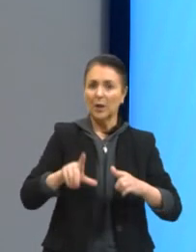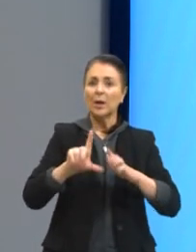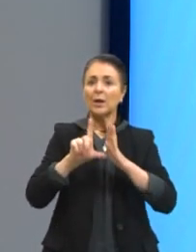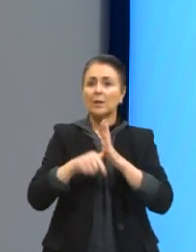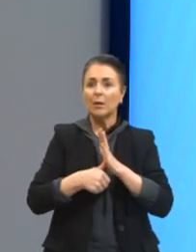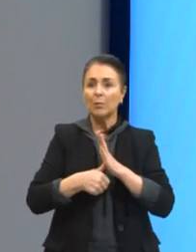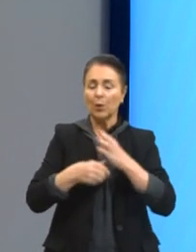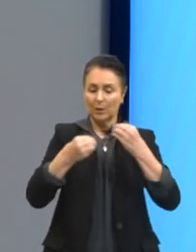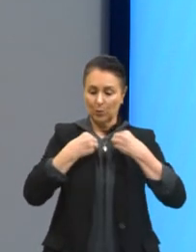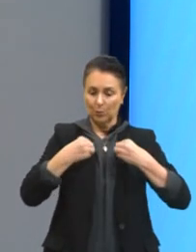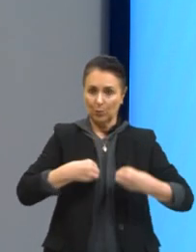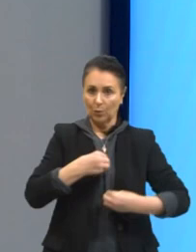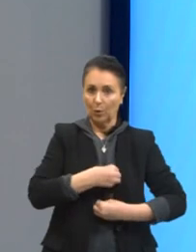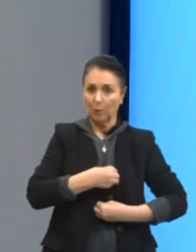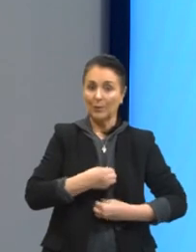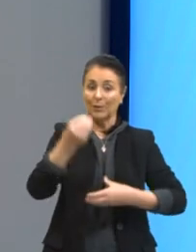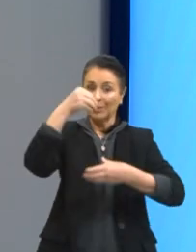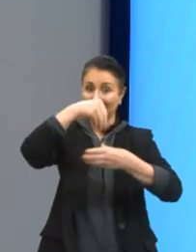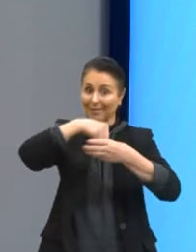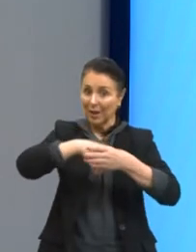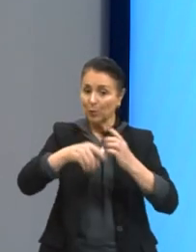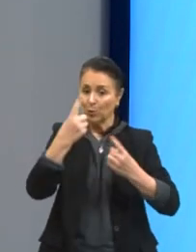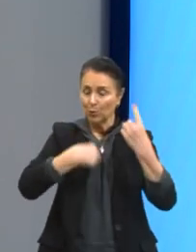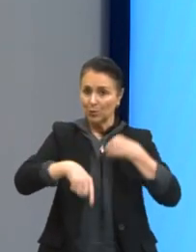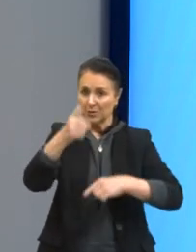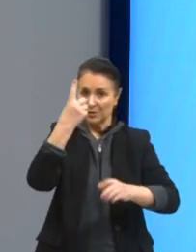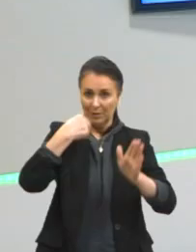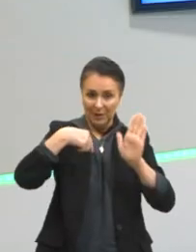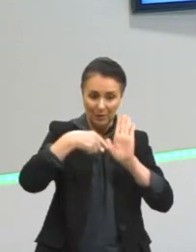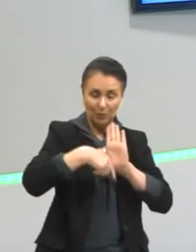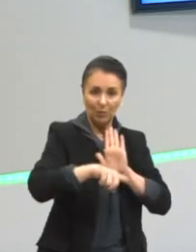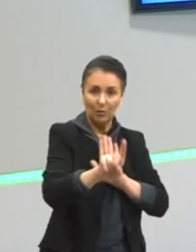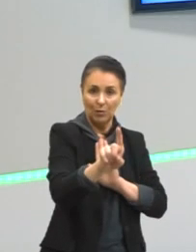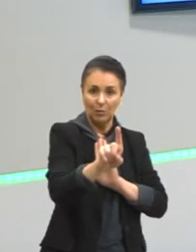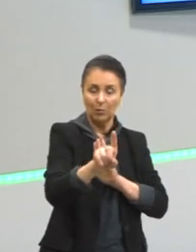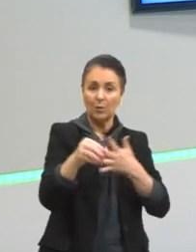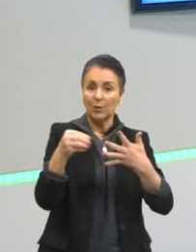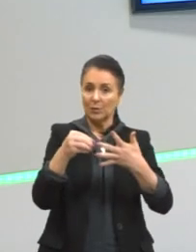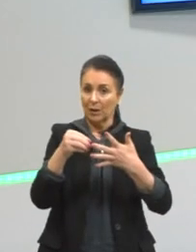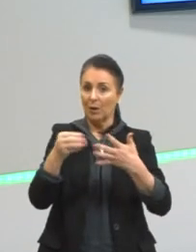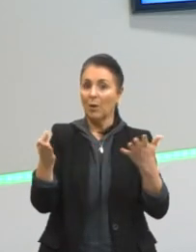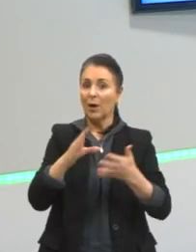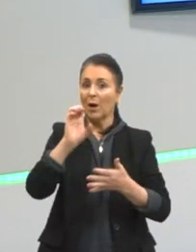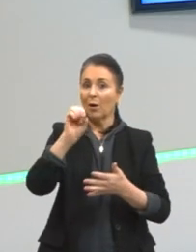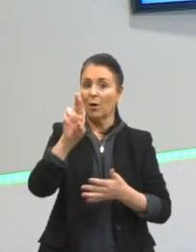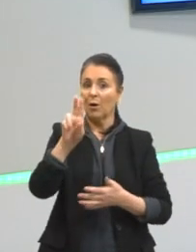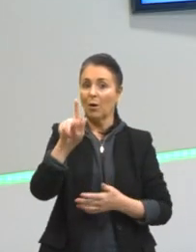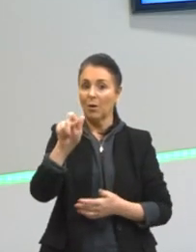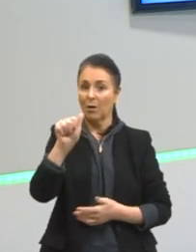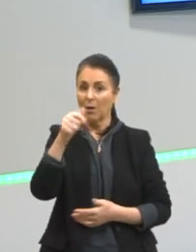órgãos que fazem parte do sistema imunológico as células Tá ok vamos para os órgãos